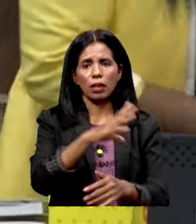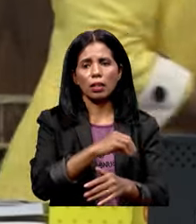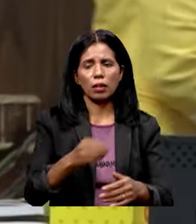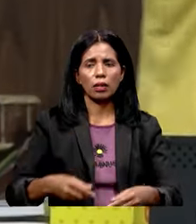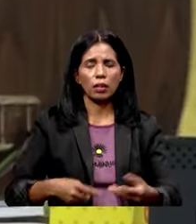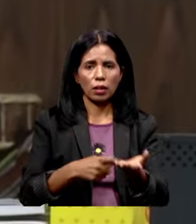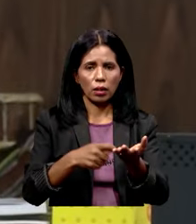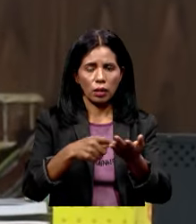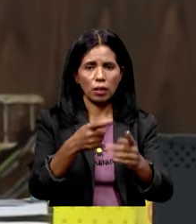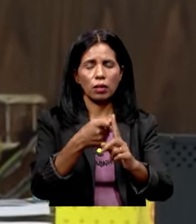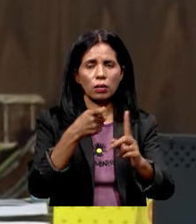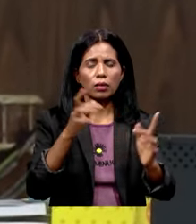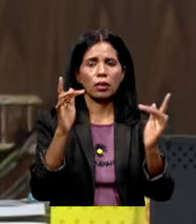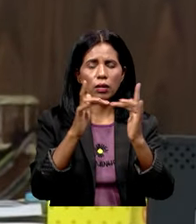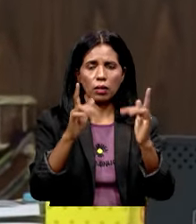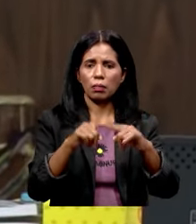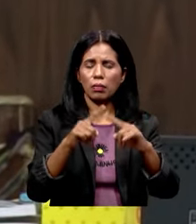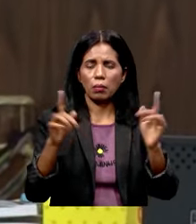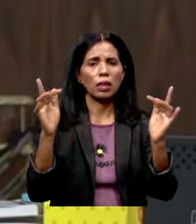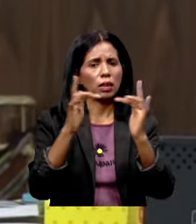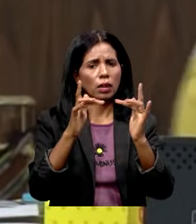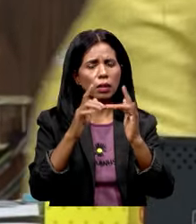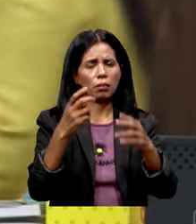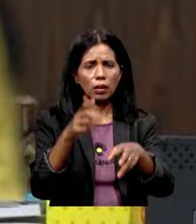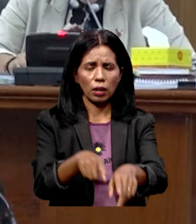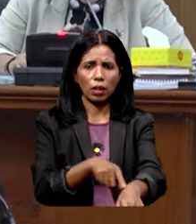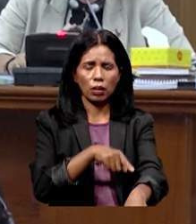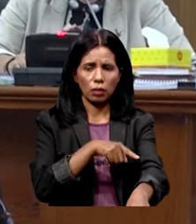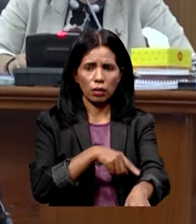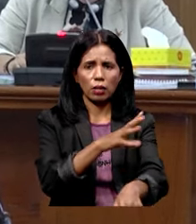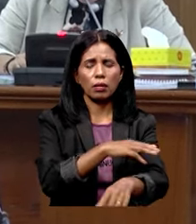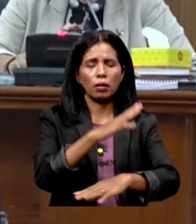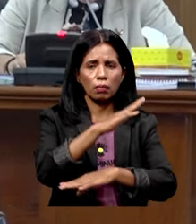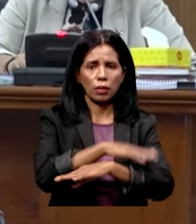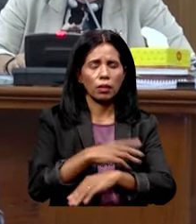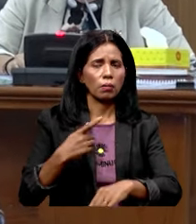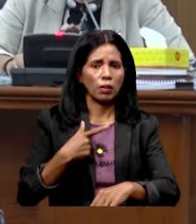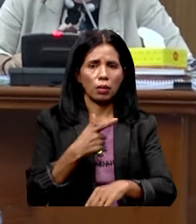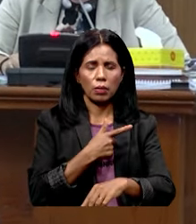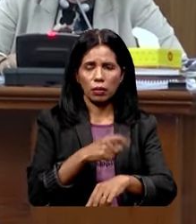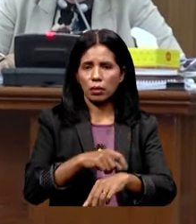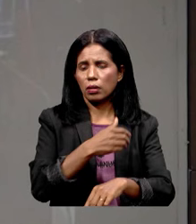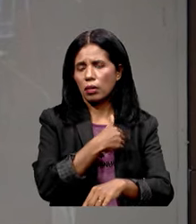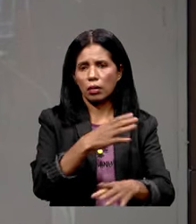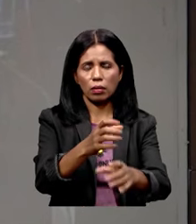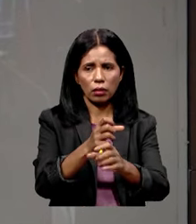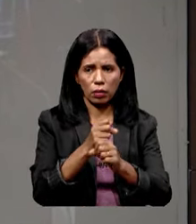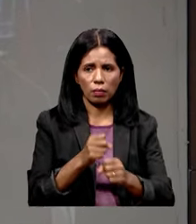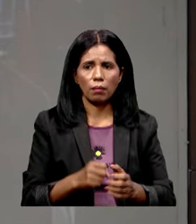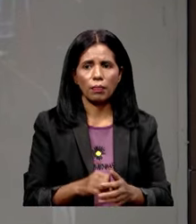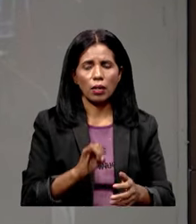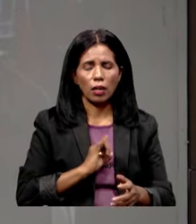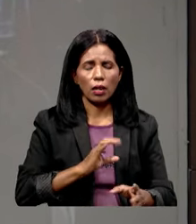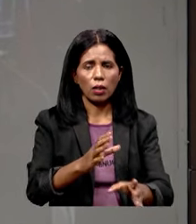ona lihusi online, maibe rede internet nebe lau lento. Nune, meja Parlamento se dauximu to agora. Ha uso, senhora